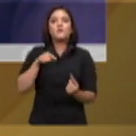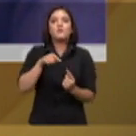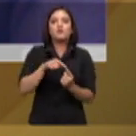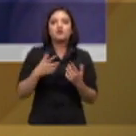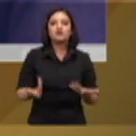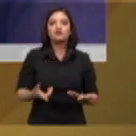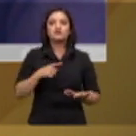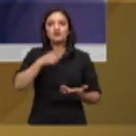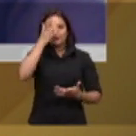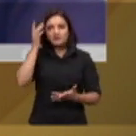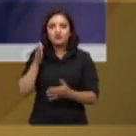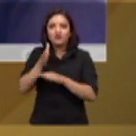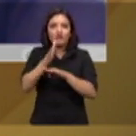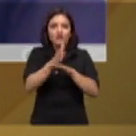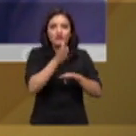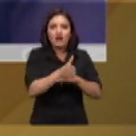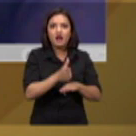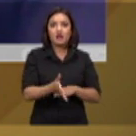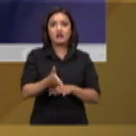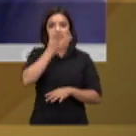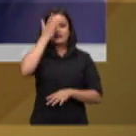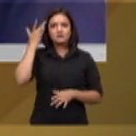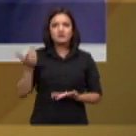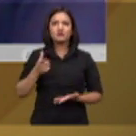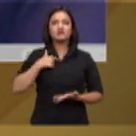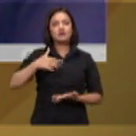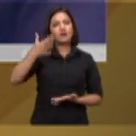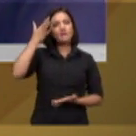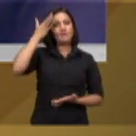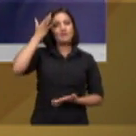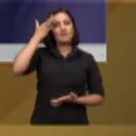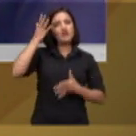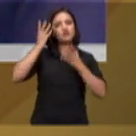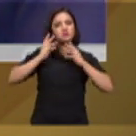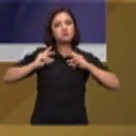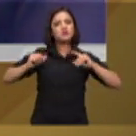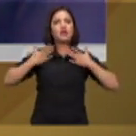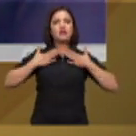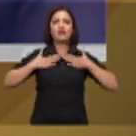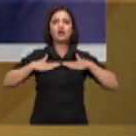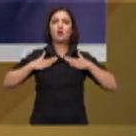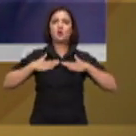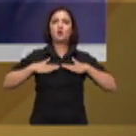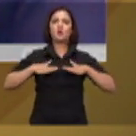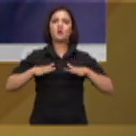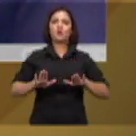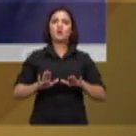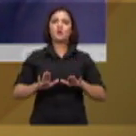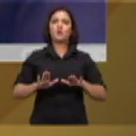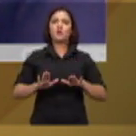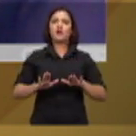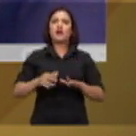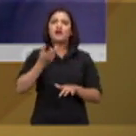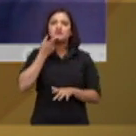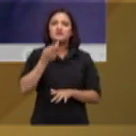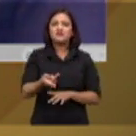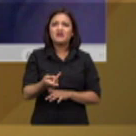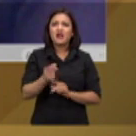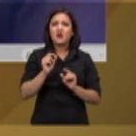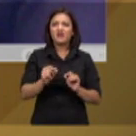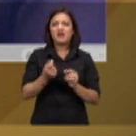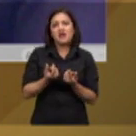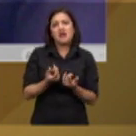dessa demanda. As pessoas mais sóbrias dificilmente consideram loucura pagar uma